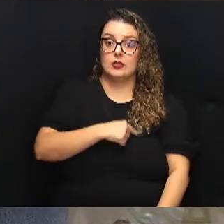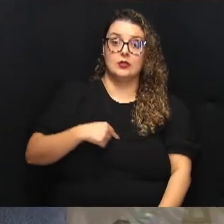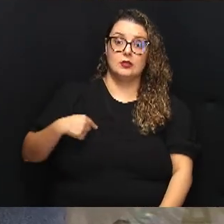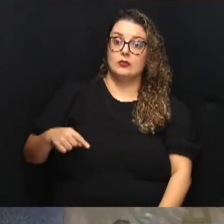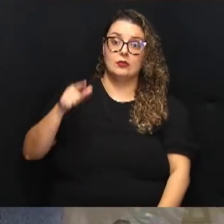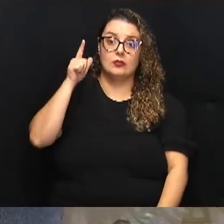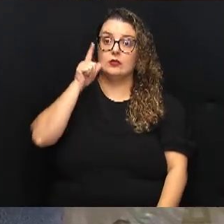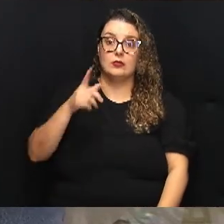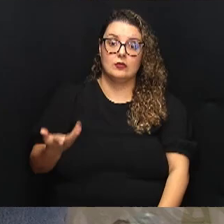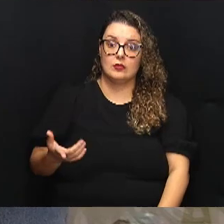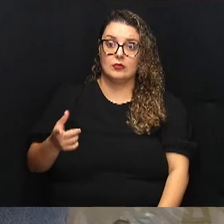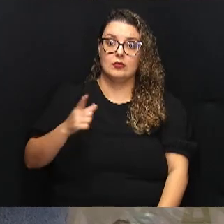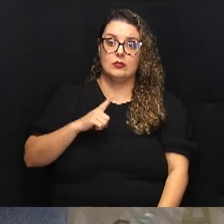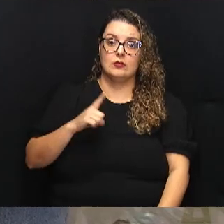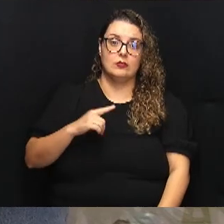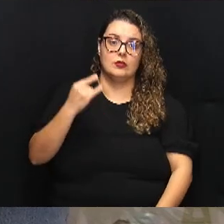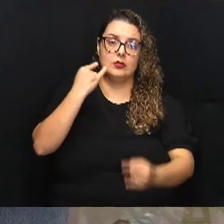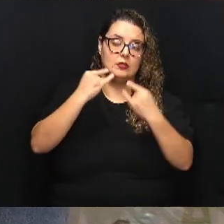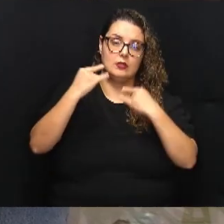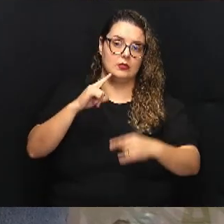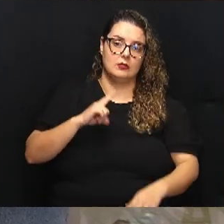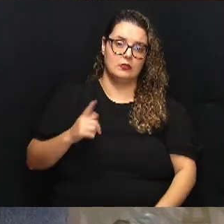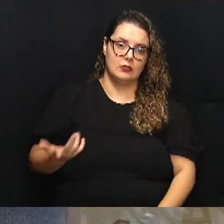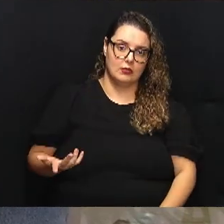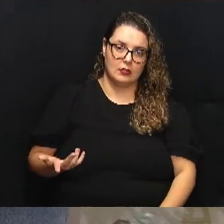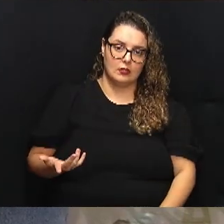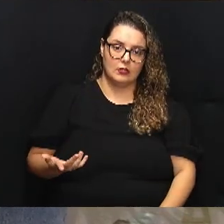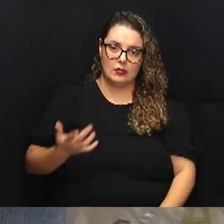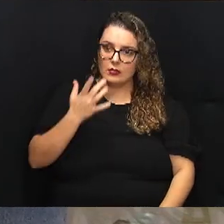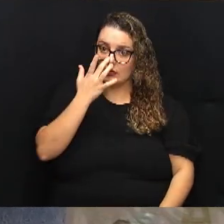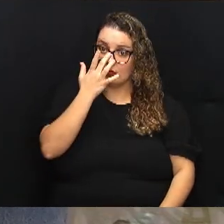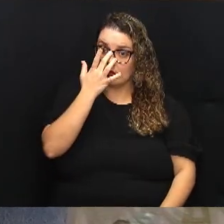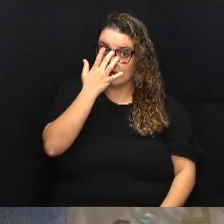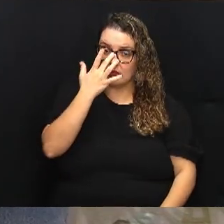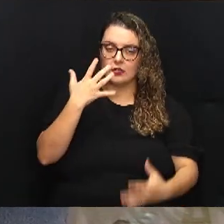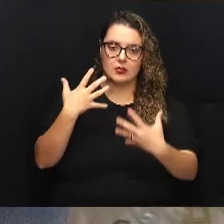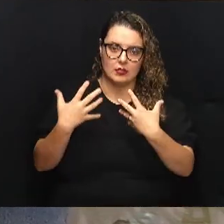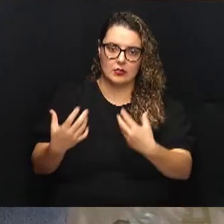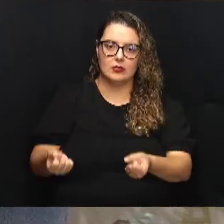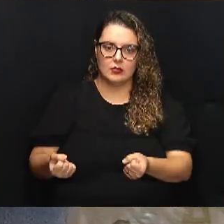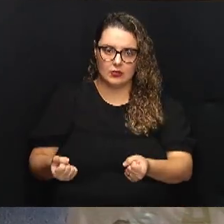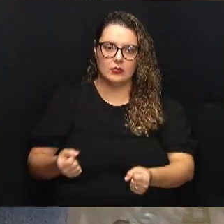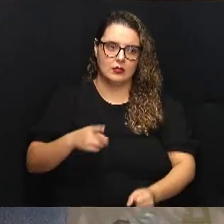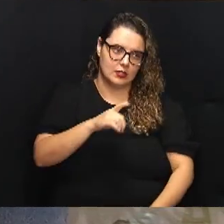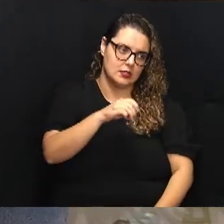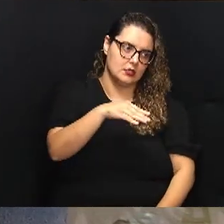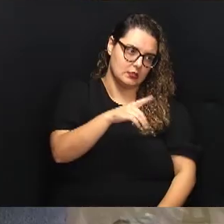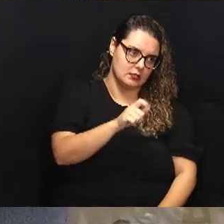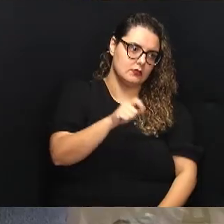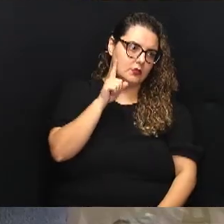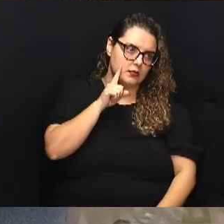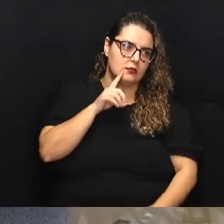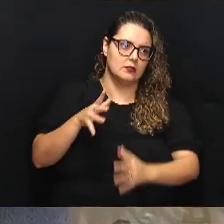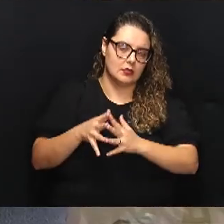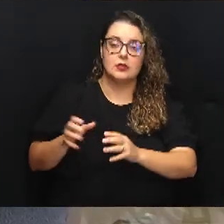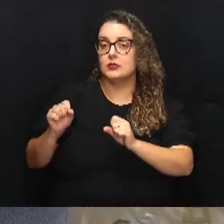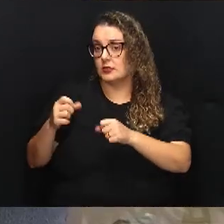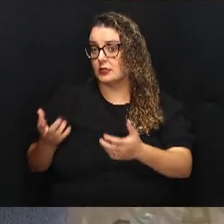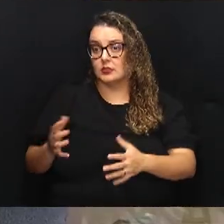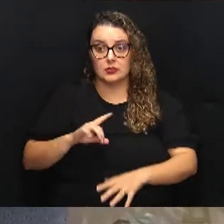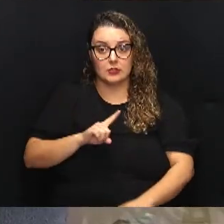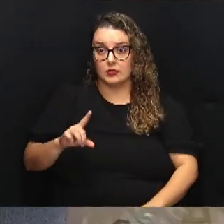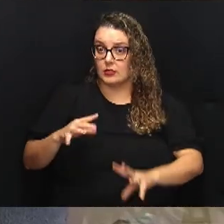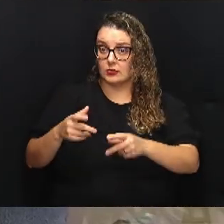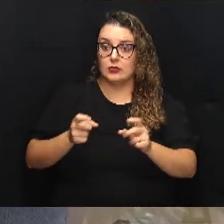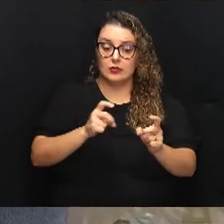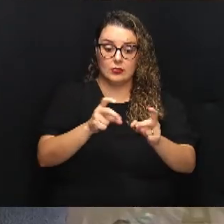ou que ela tenha interesse em assumir essa demanda dos Estados Unidos. Exatamente. Nem tudo aquilo que é